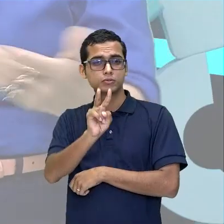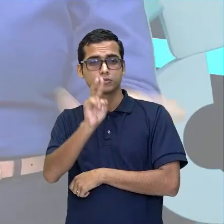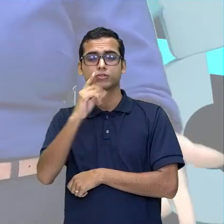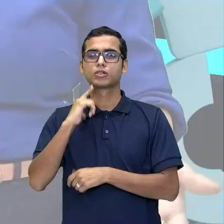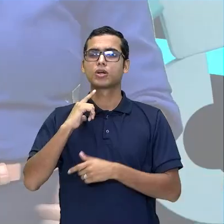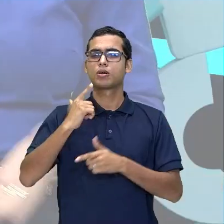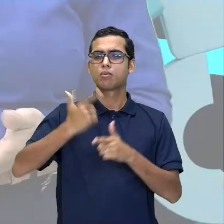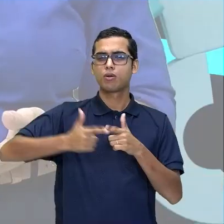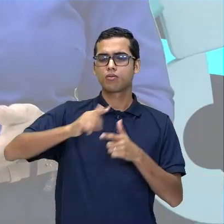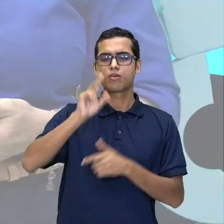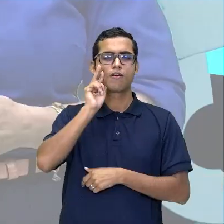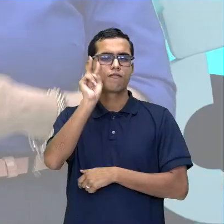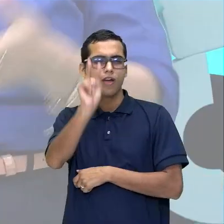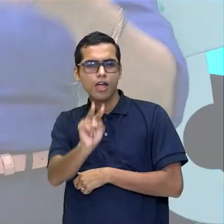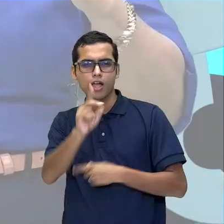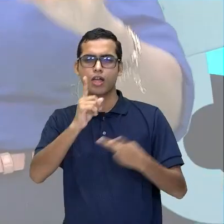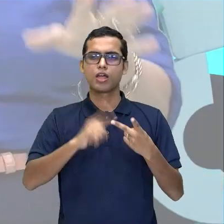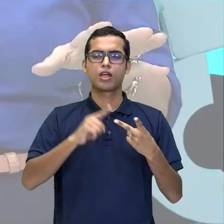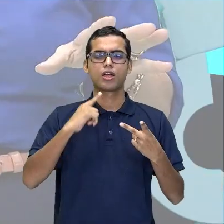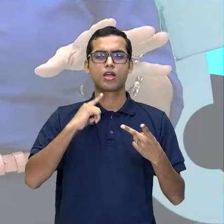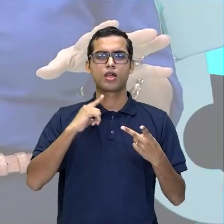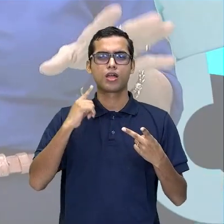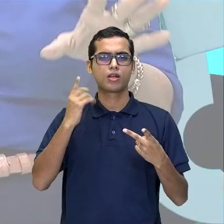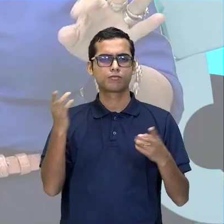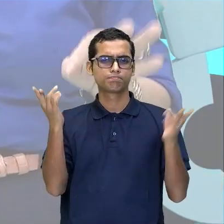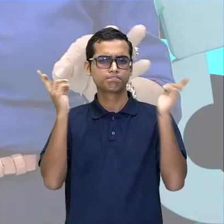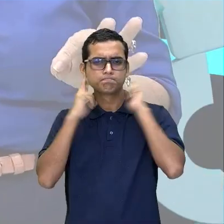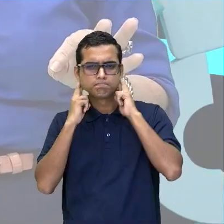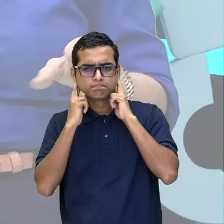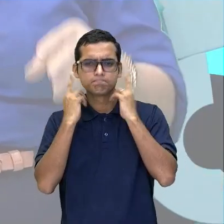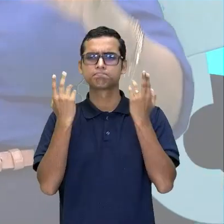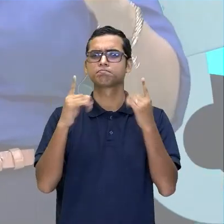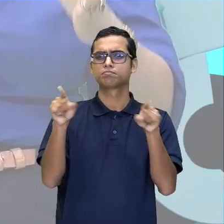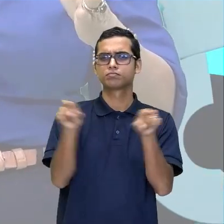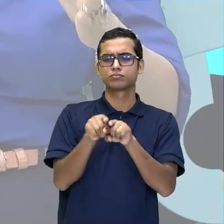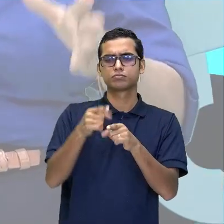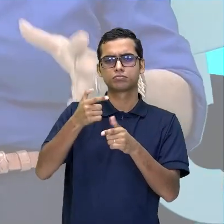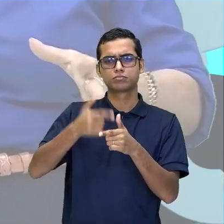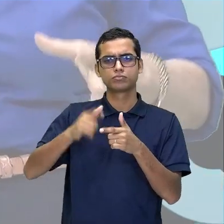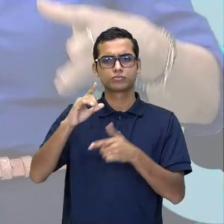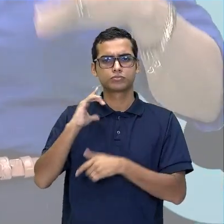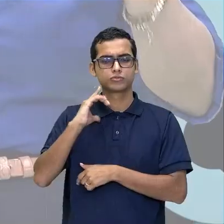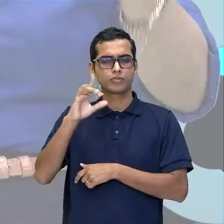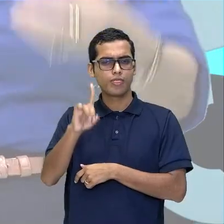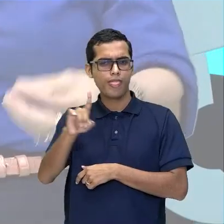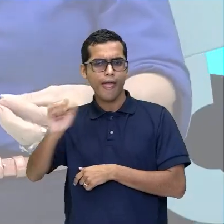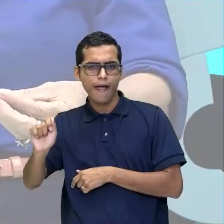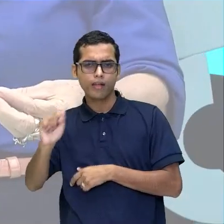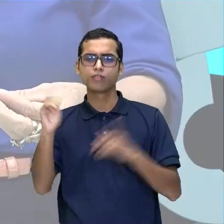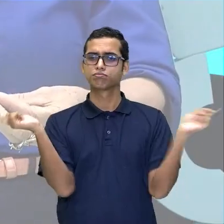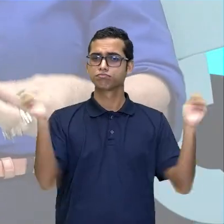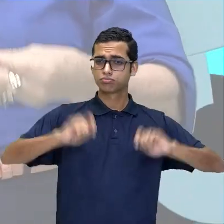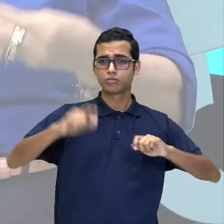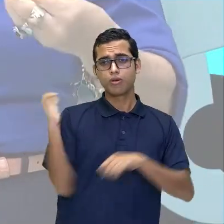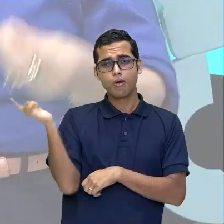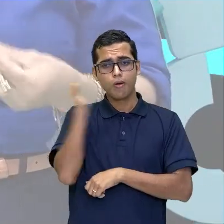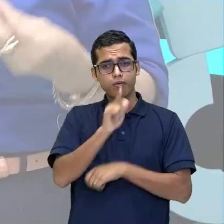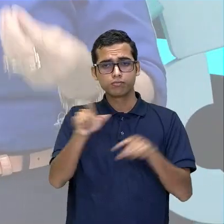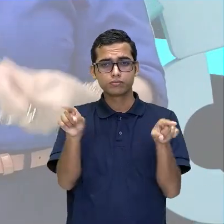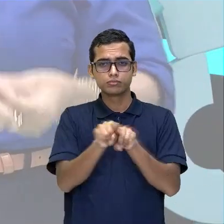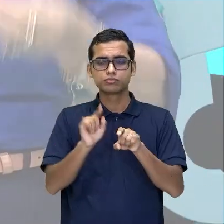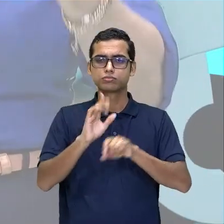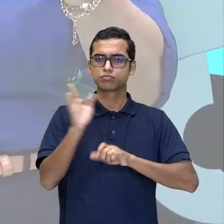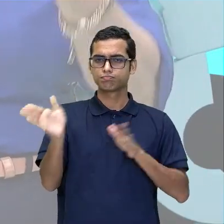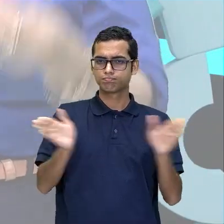ou ainda de mobilidade. Uma outra contribuição valiosíssima é o aprendizado, que pode se configurar como